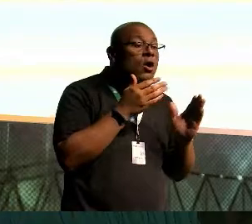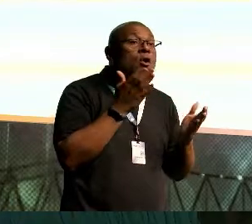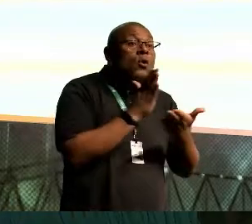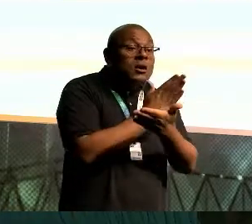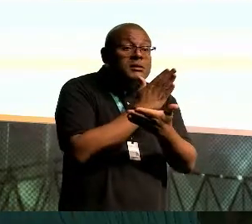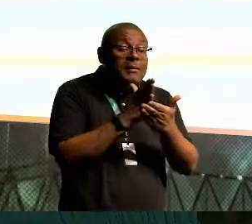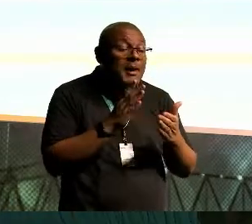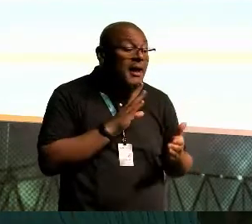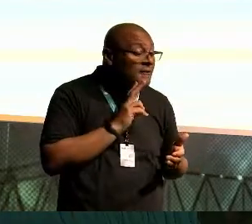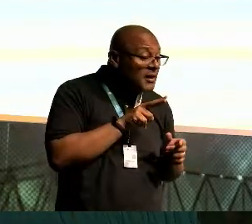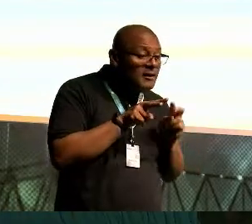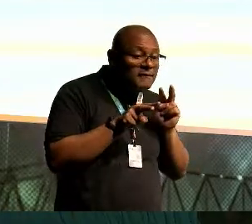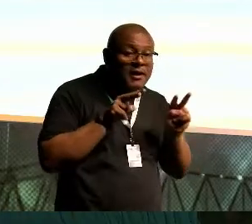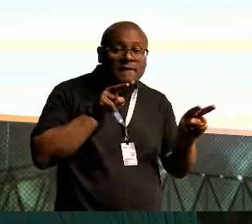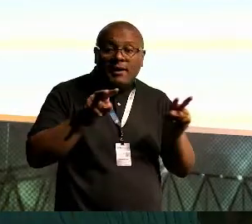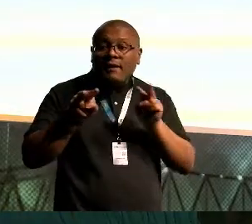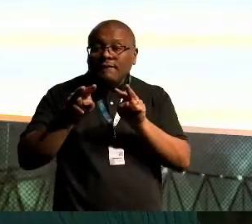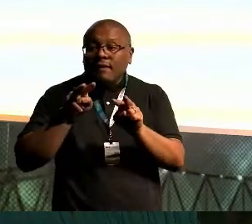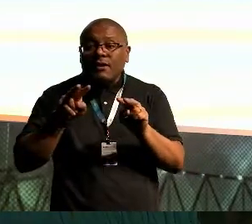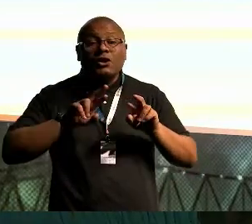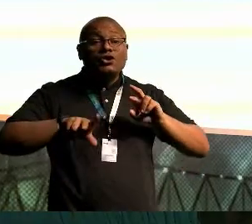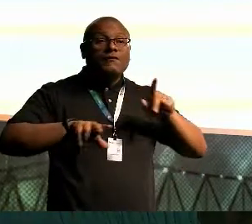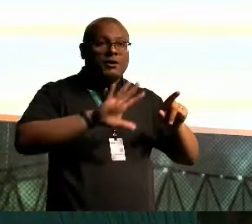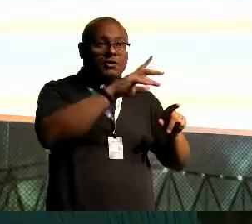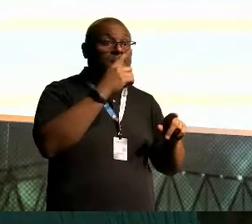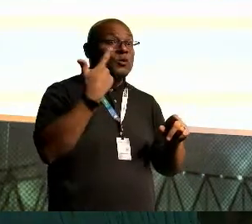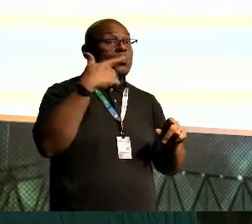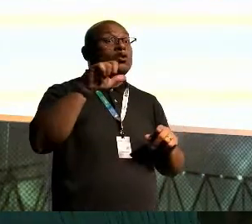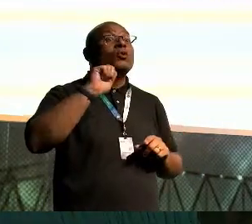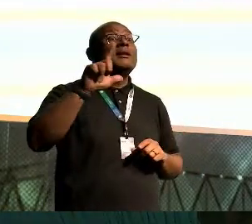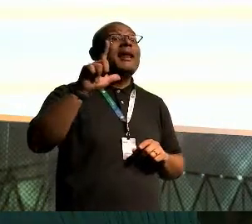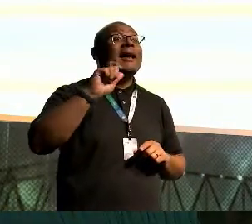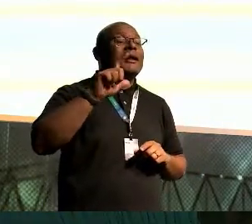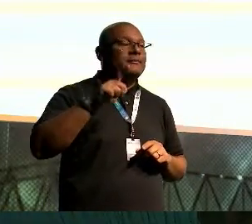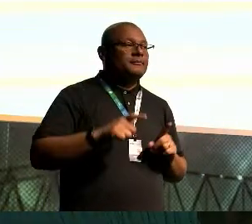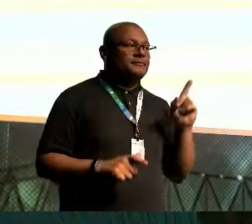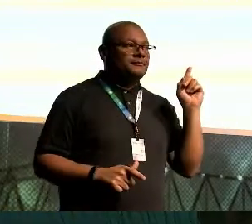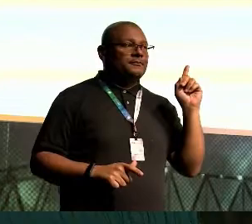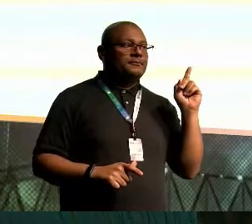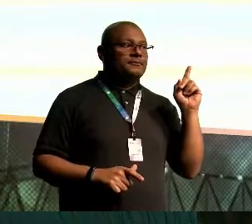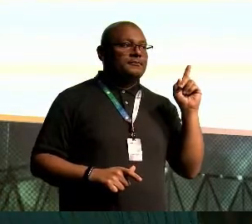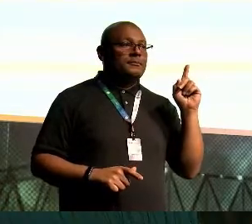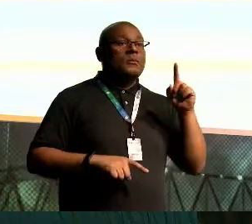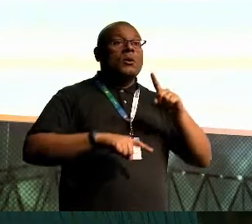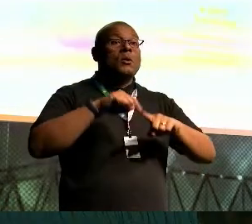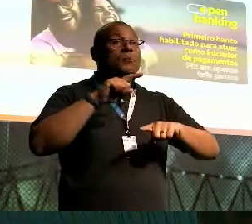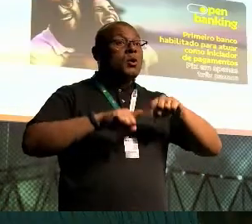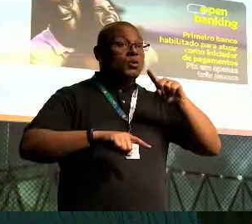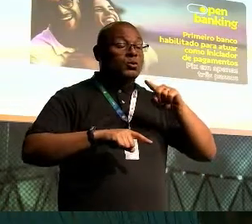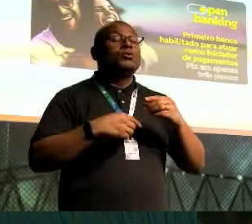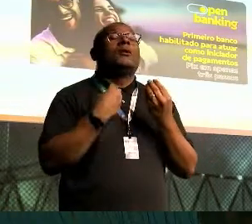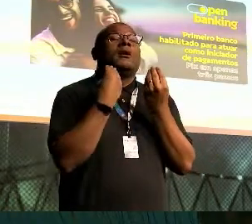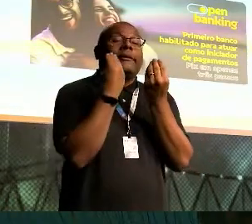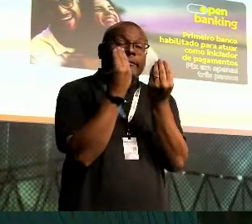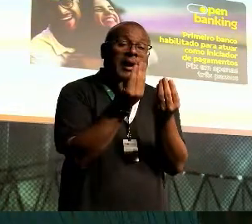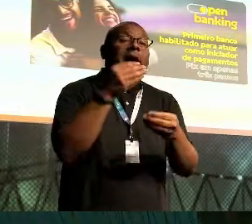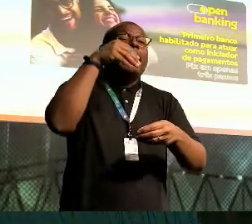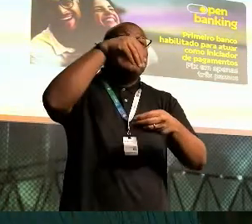questão do Telegram, acho que é do Telegram, que ele já oferece ofertas de produtos e serviços, não tem